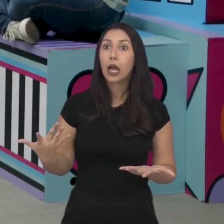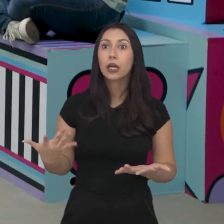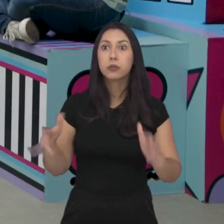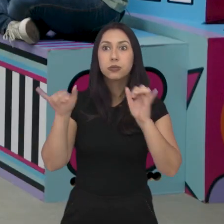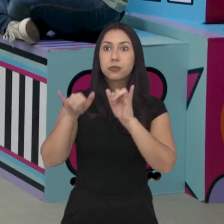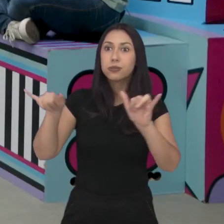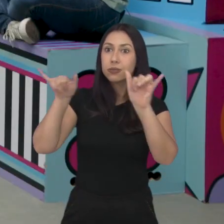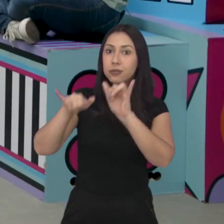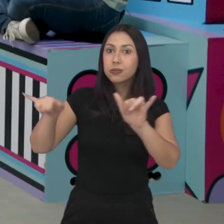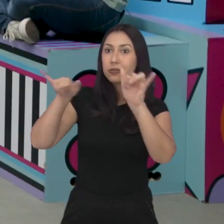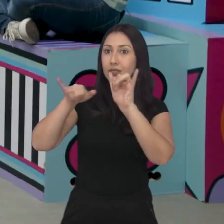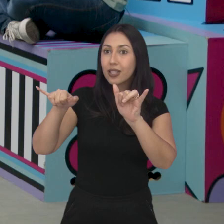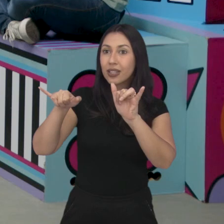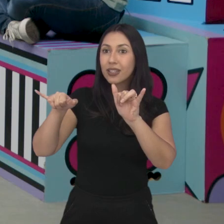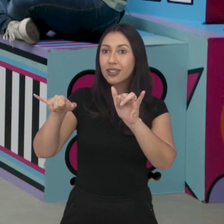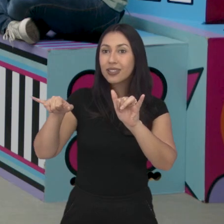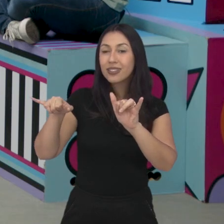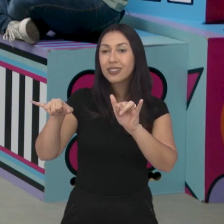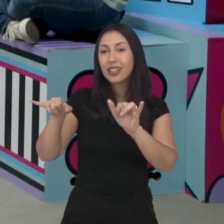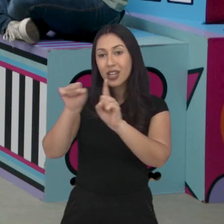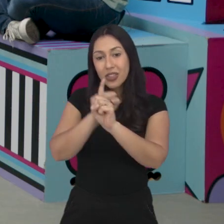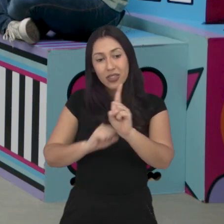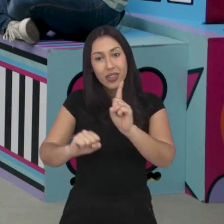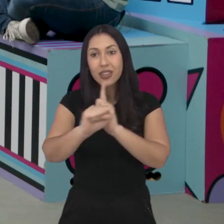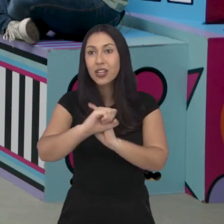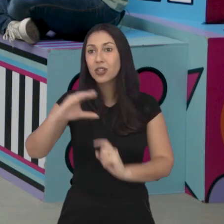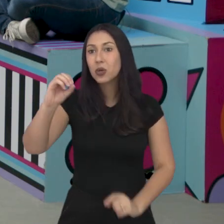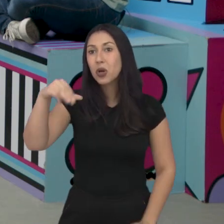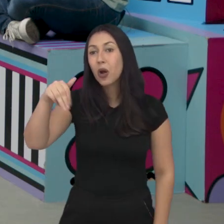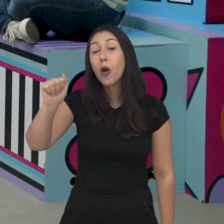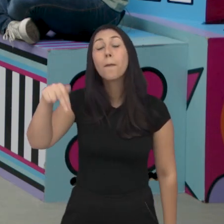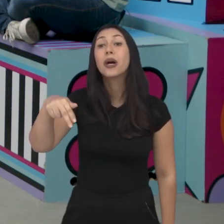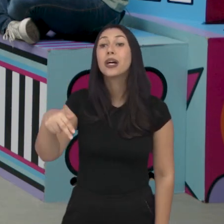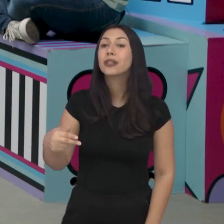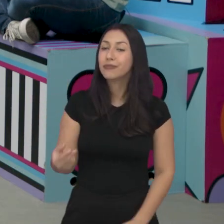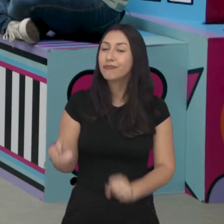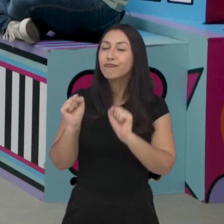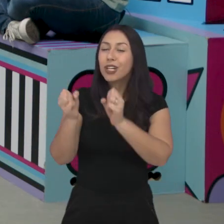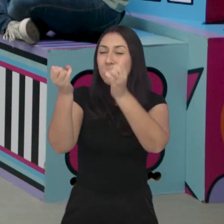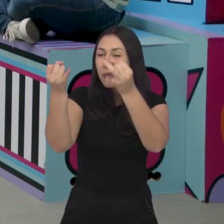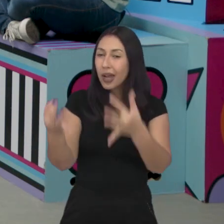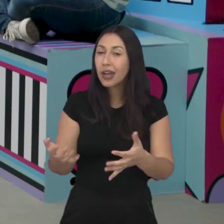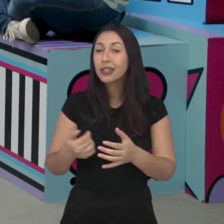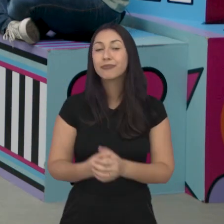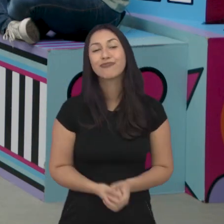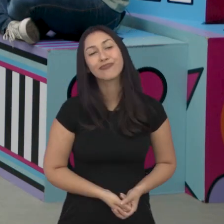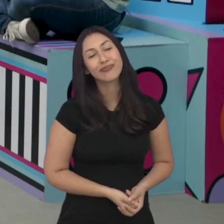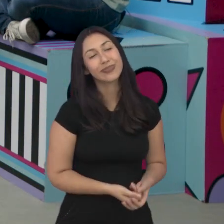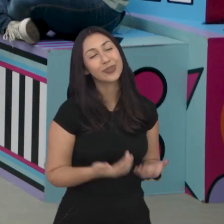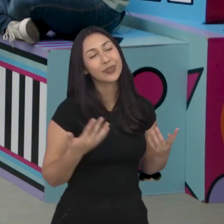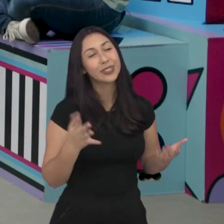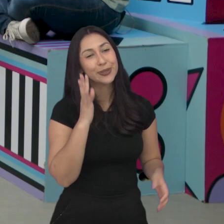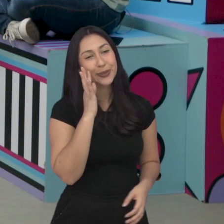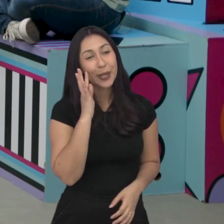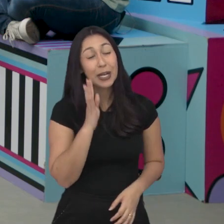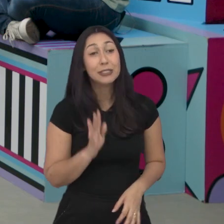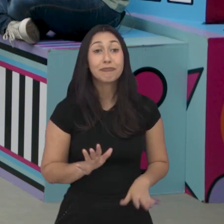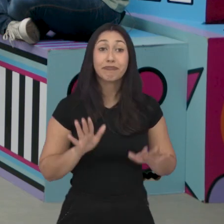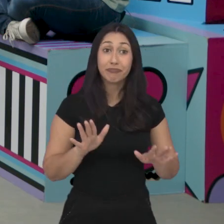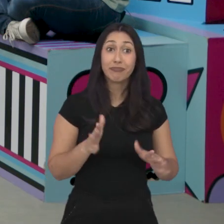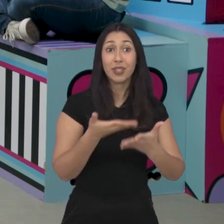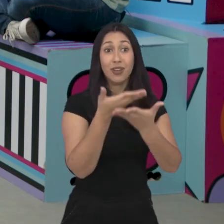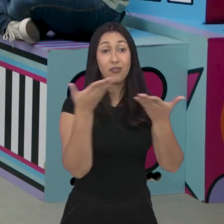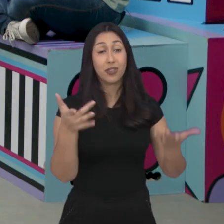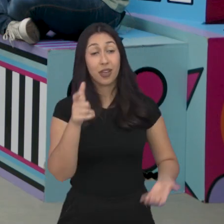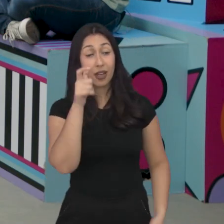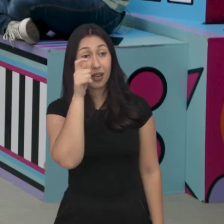de vocês serem os porta-vozes aí da sociedade também no Coman. O que você tem a dizer sobre esse tema para a gente amarrar? Bacana. Bom,